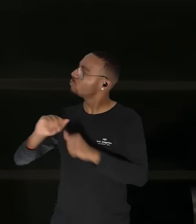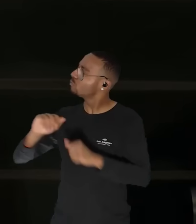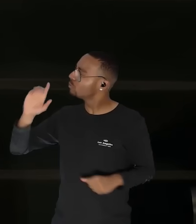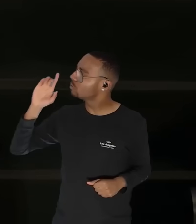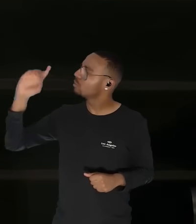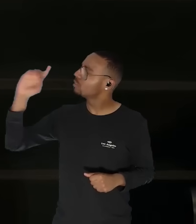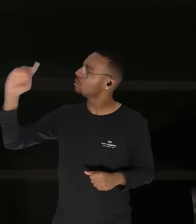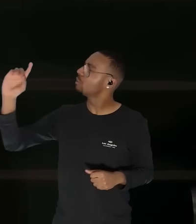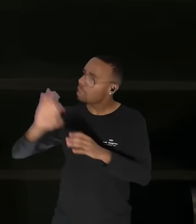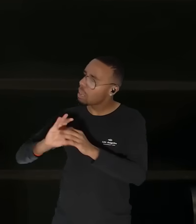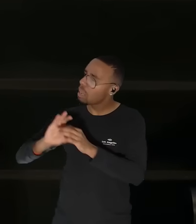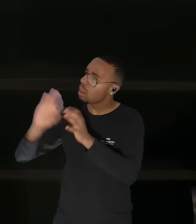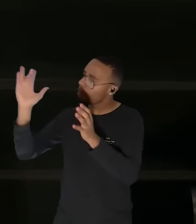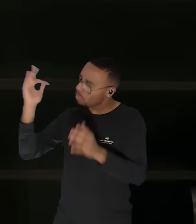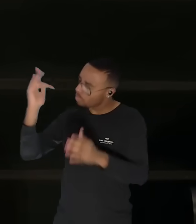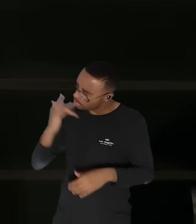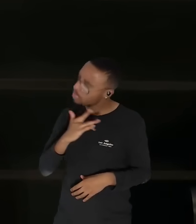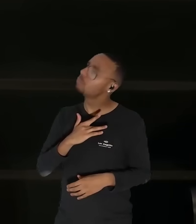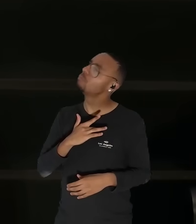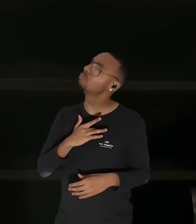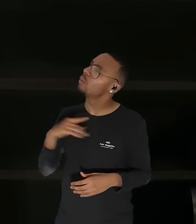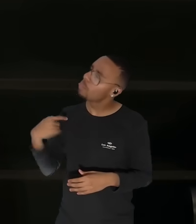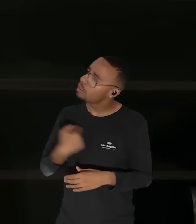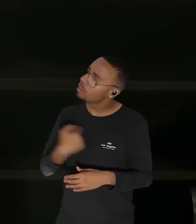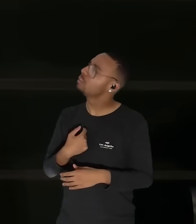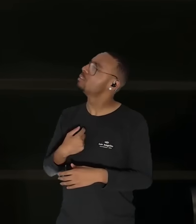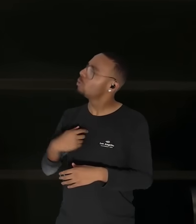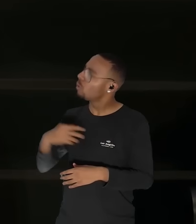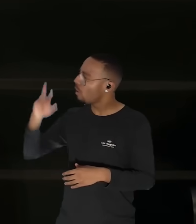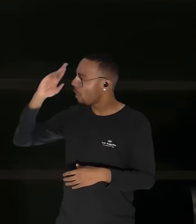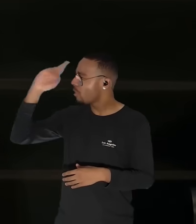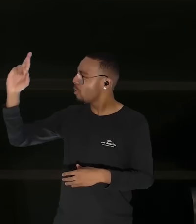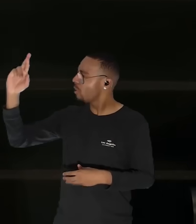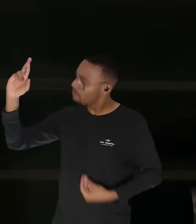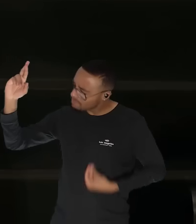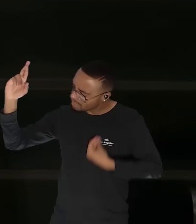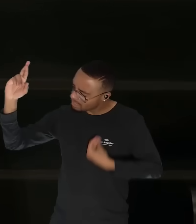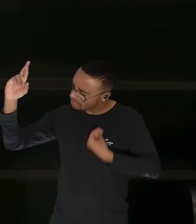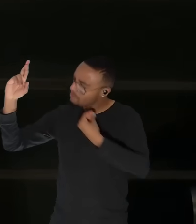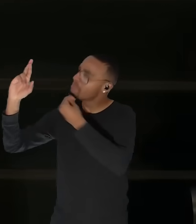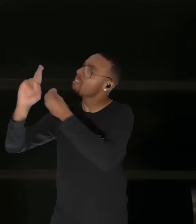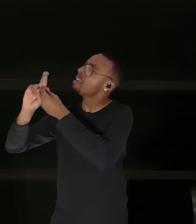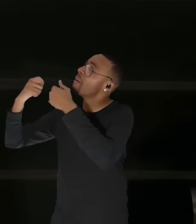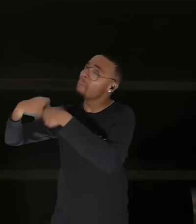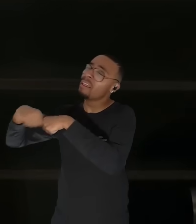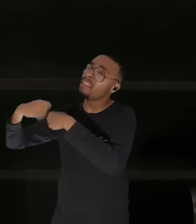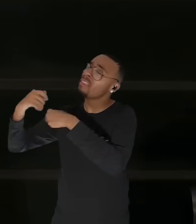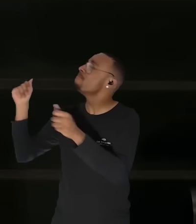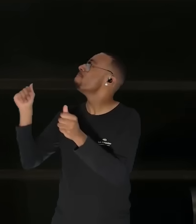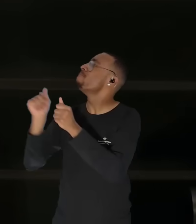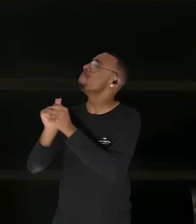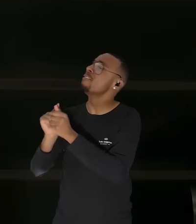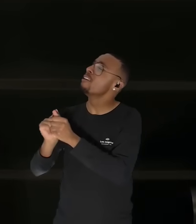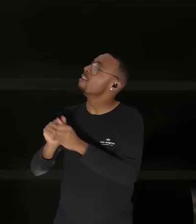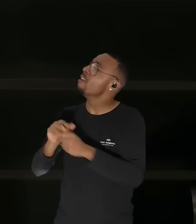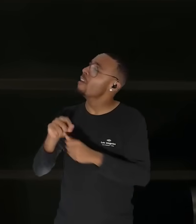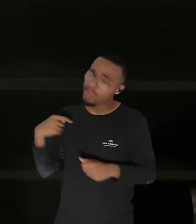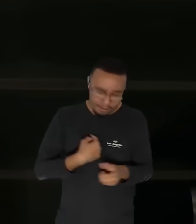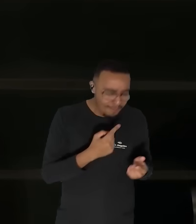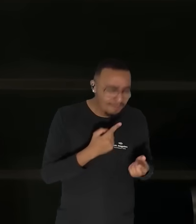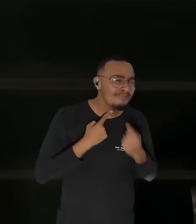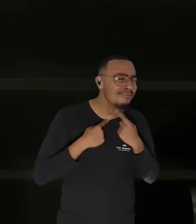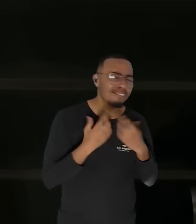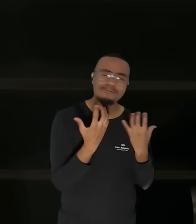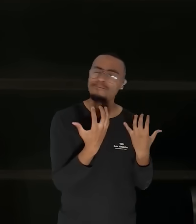viver, Senhor. A gente não pode mais viver ao nosso bel prazer, fazer as coisas do nosso jeito, Senhor.